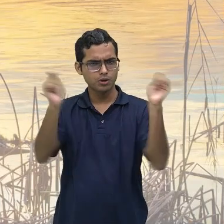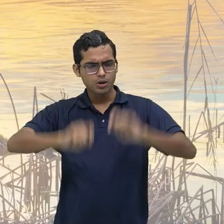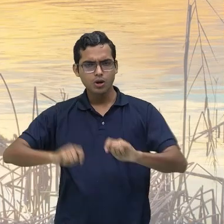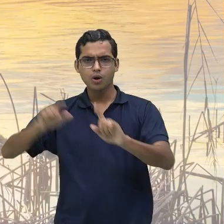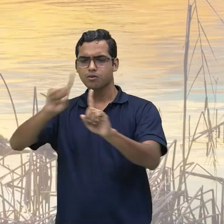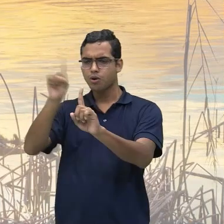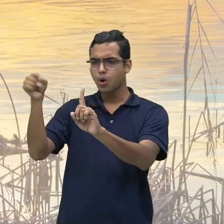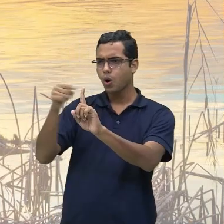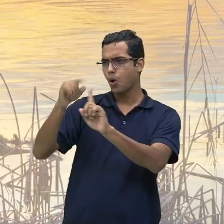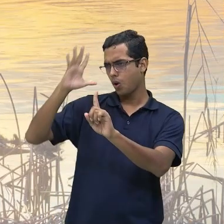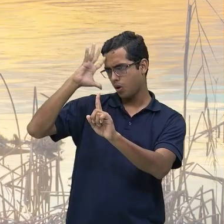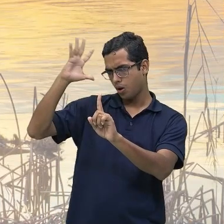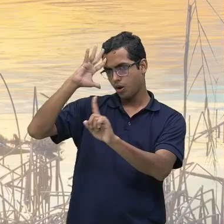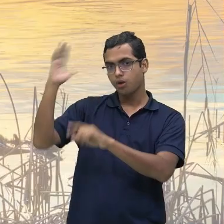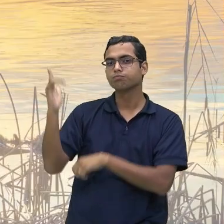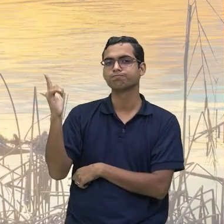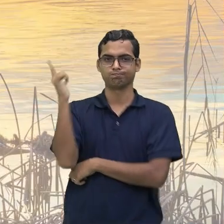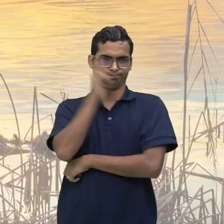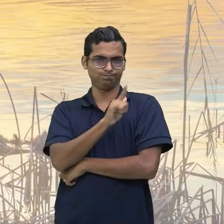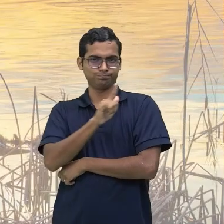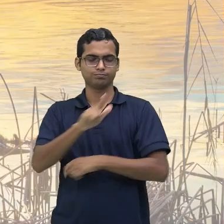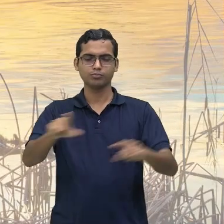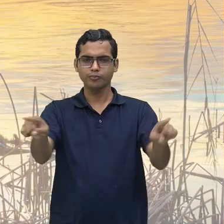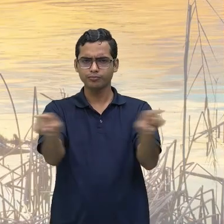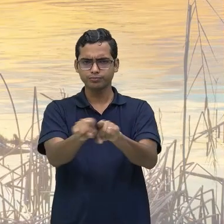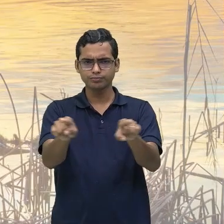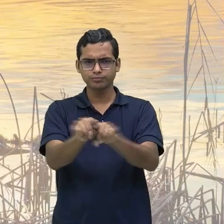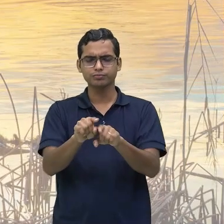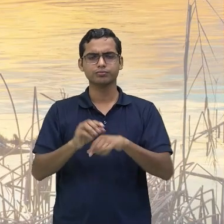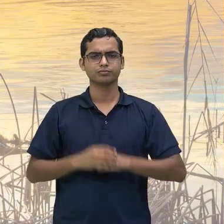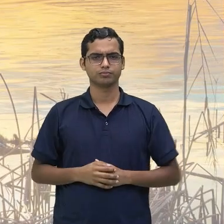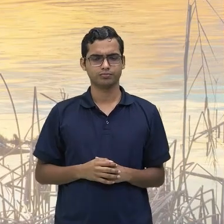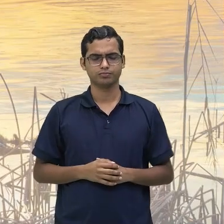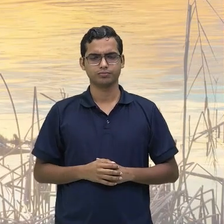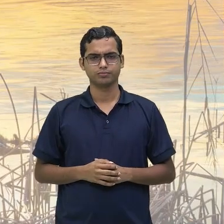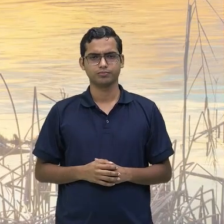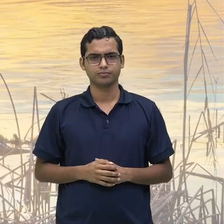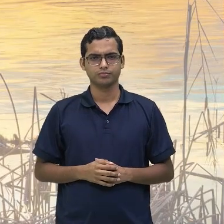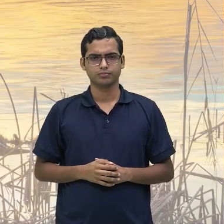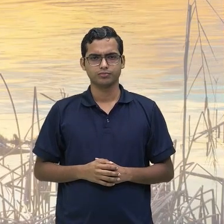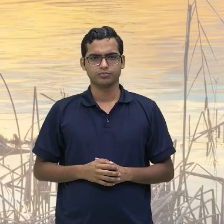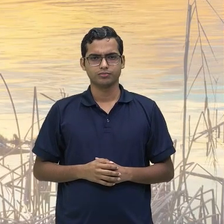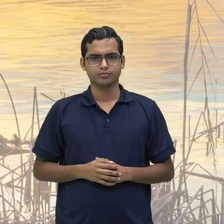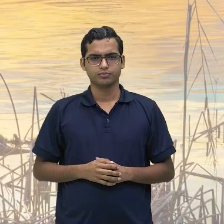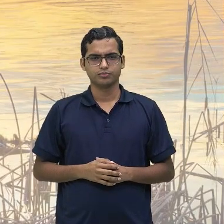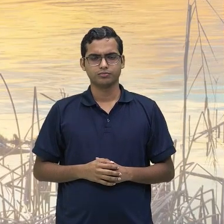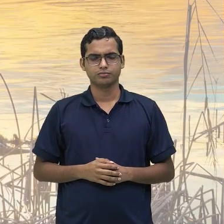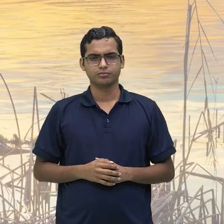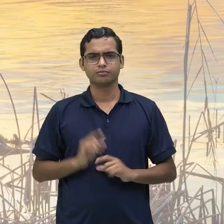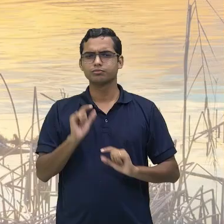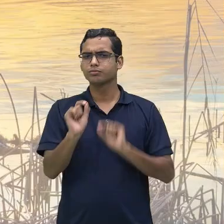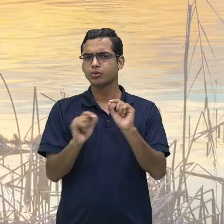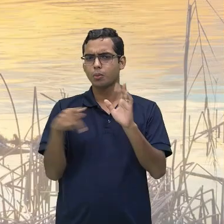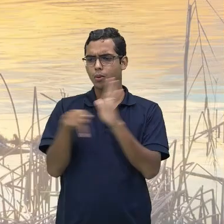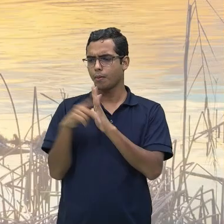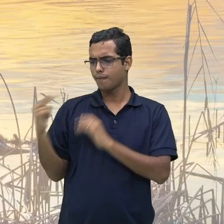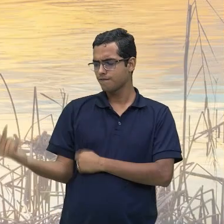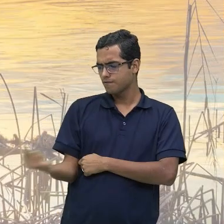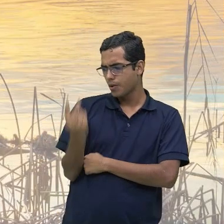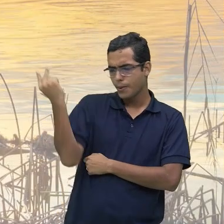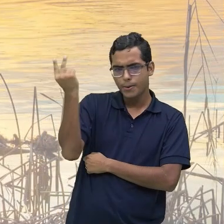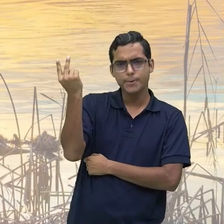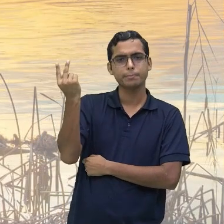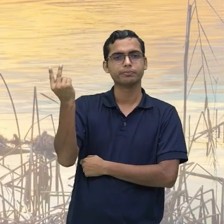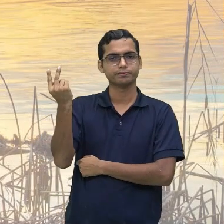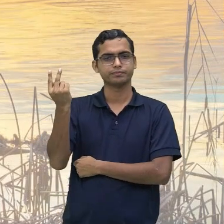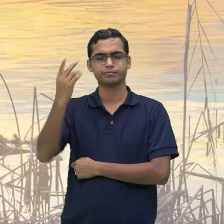nossos sonhos, os nossos objetivos. E eu vou levar em conta a questão do que valorizo. Então, é a